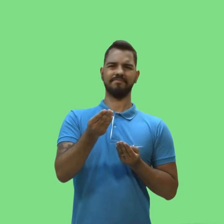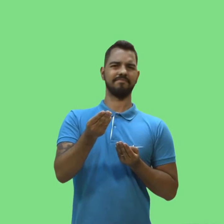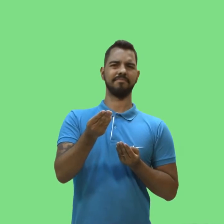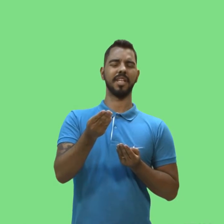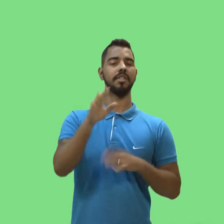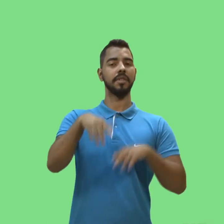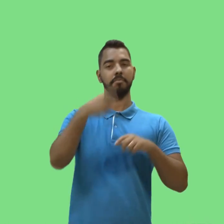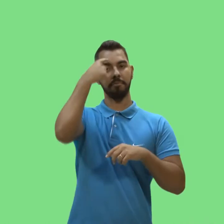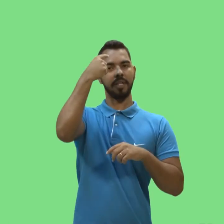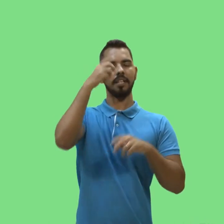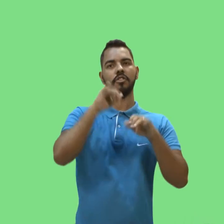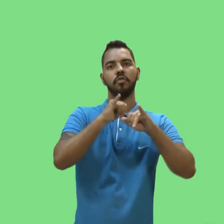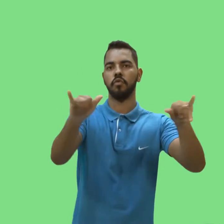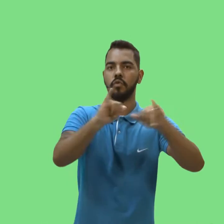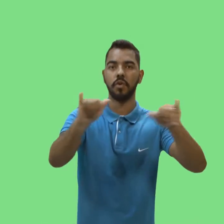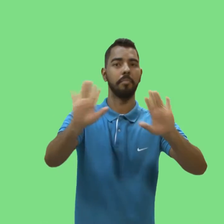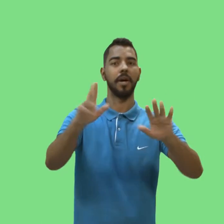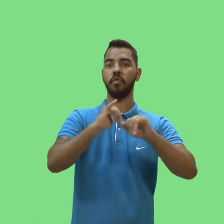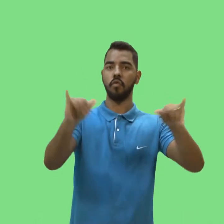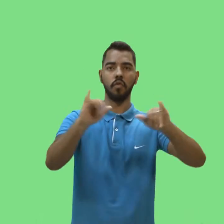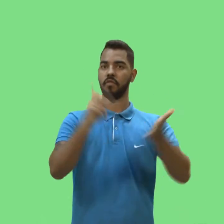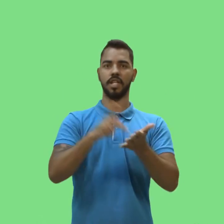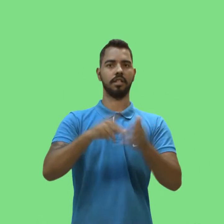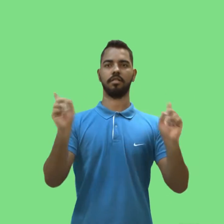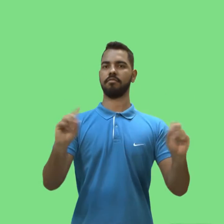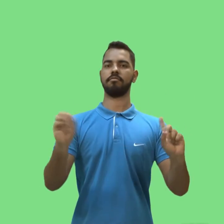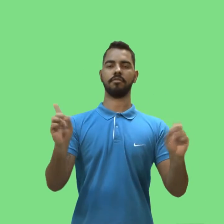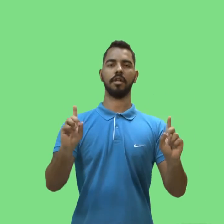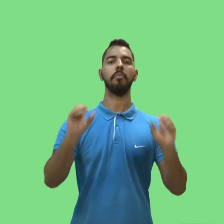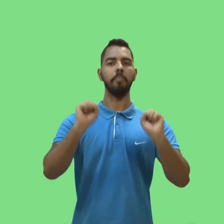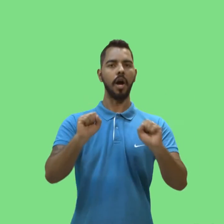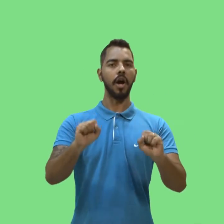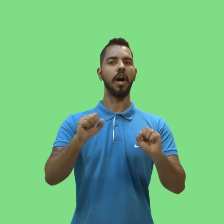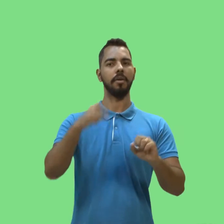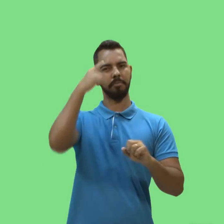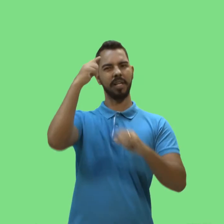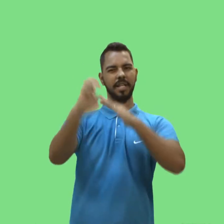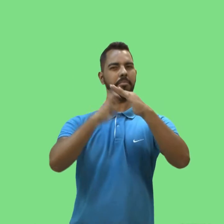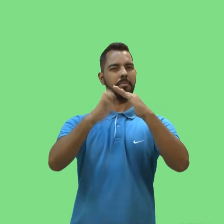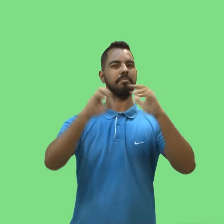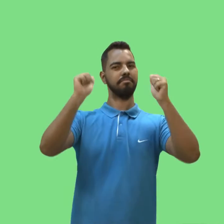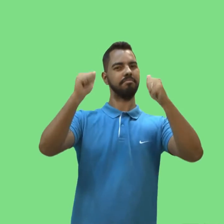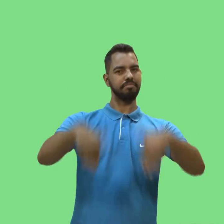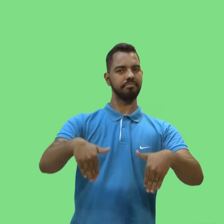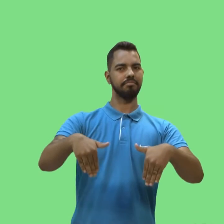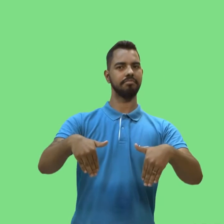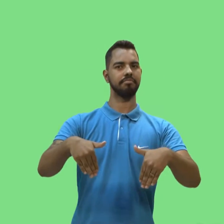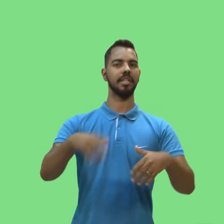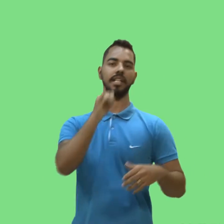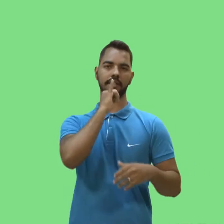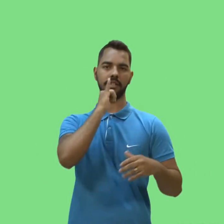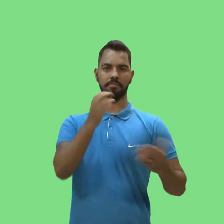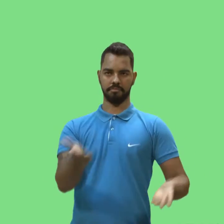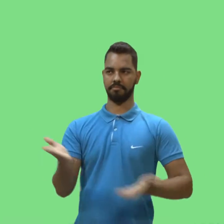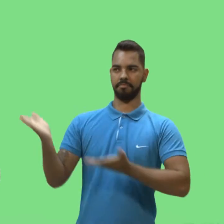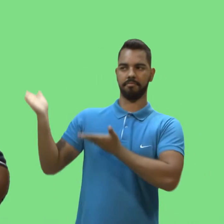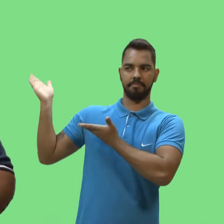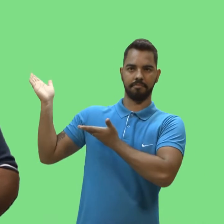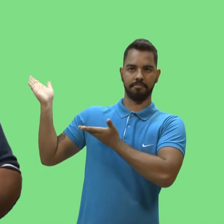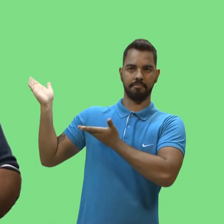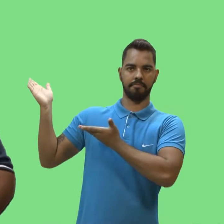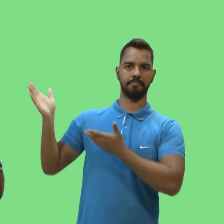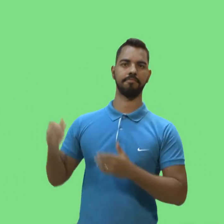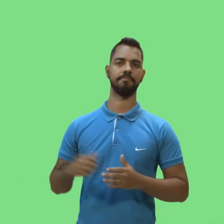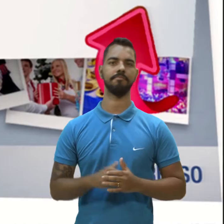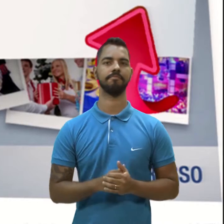efeito contrário da mala direta. Um material mal elaborado, ao invés de divulgar, pode denegrir a imagem do